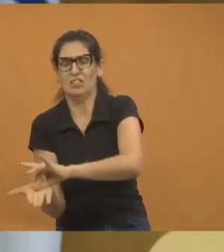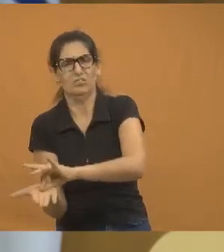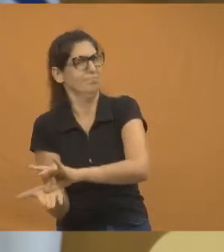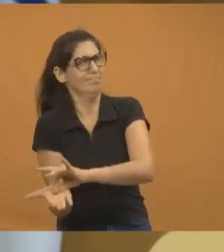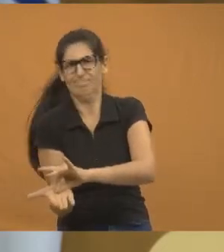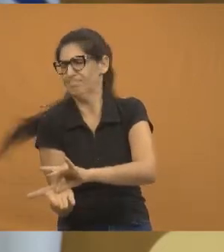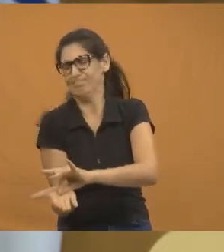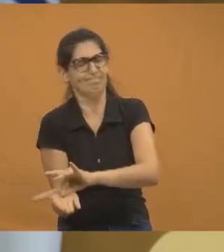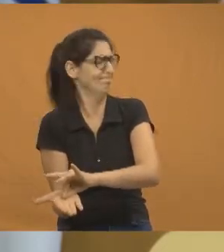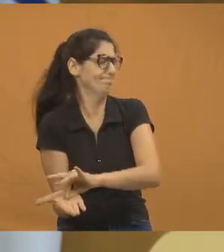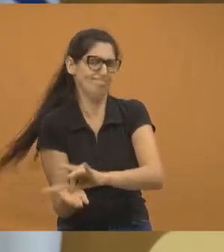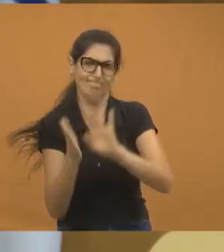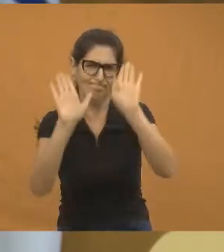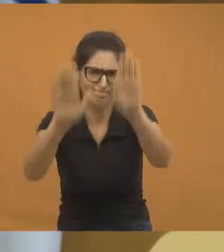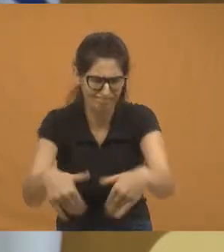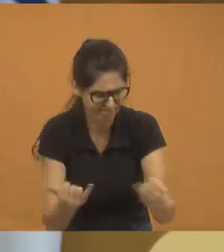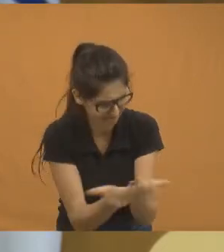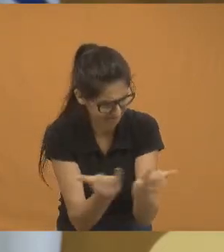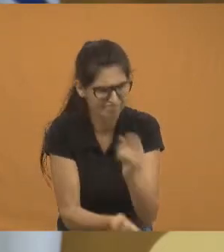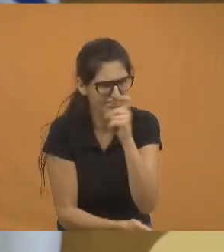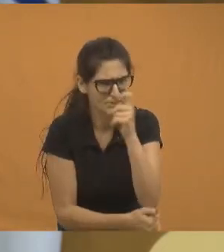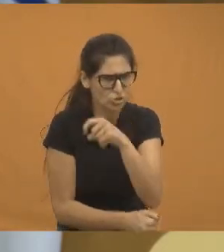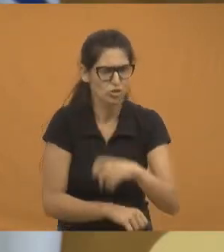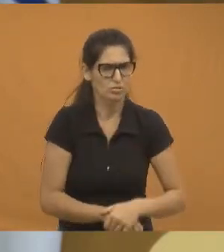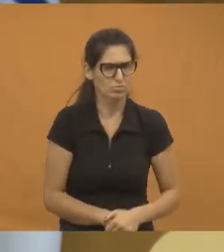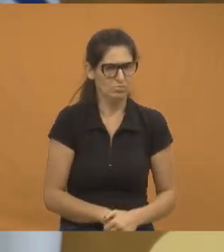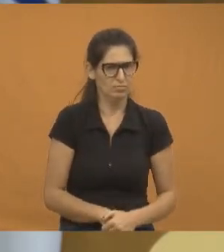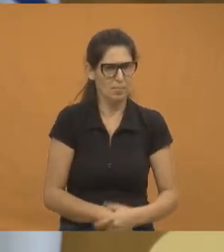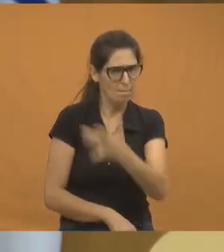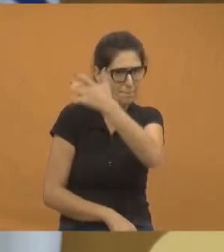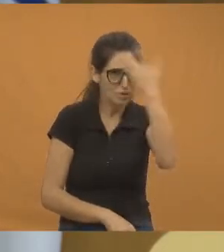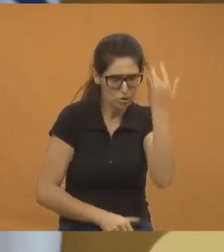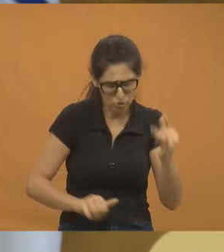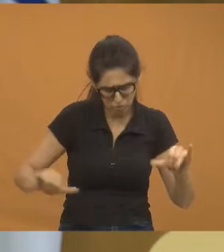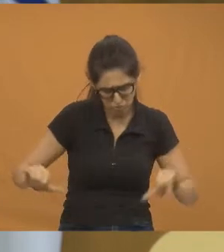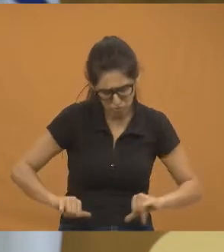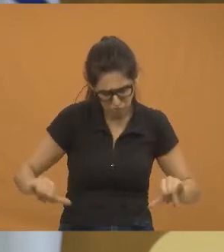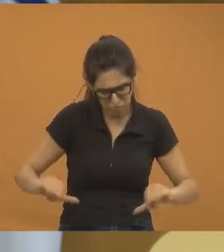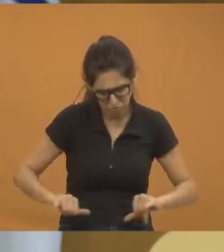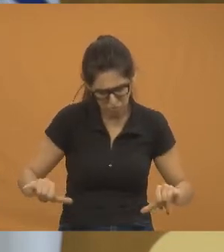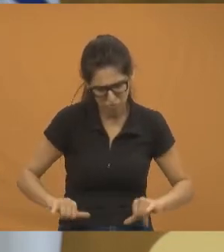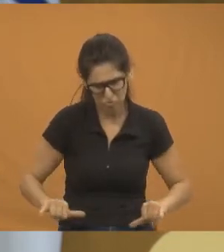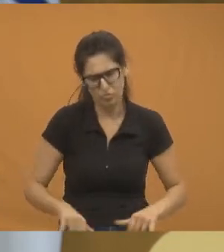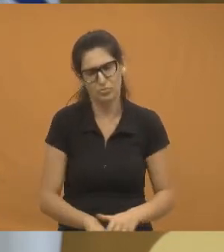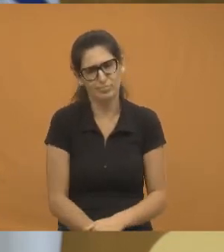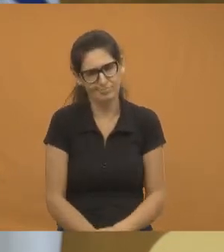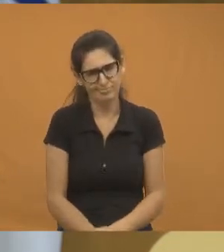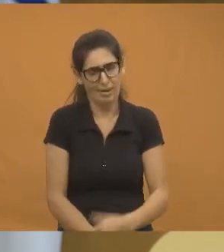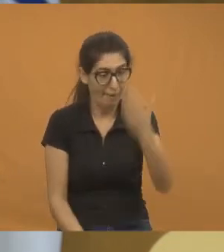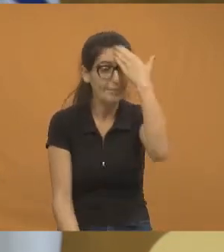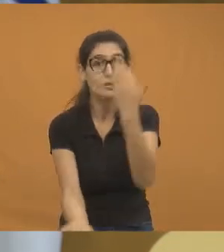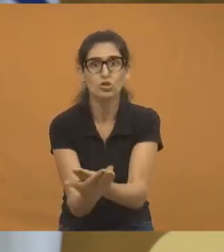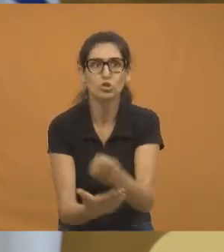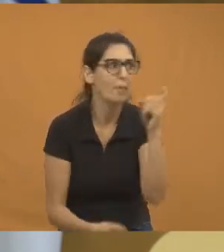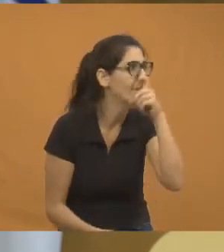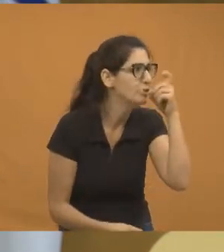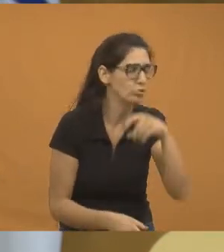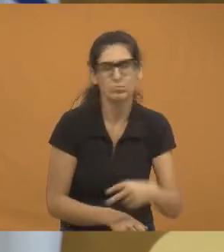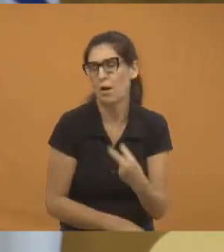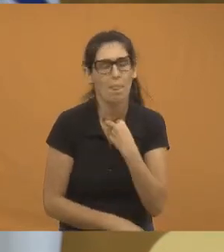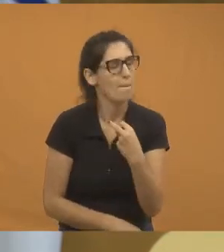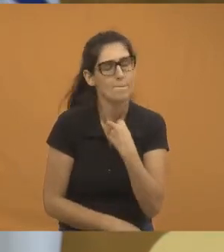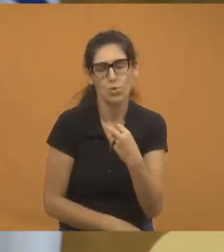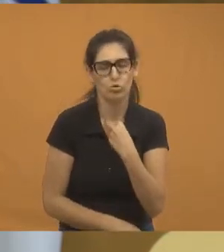amarrados e aí quem vai sofrer é a população então nesse ponto rodrigo nós estamos juntos o que eu não concordo com você